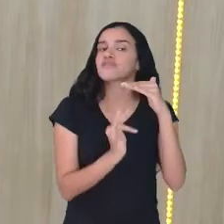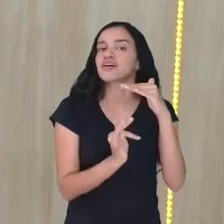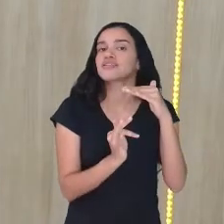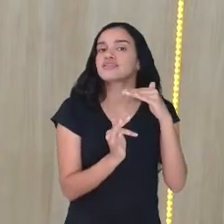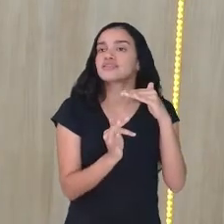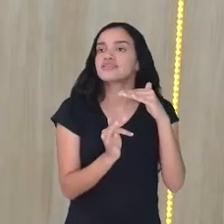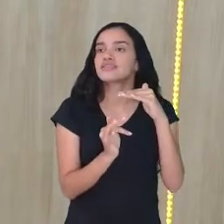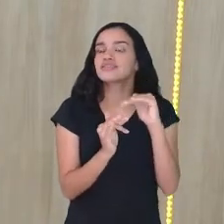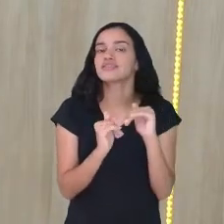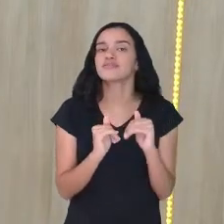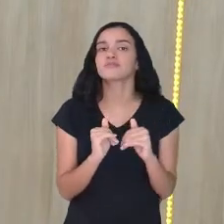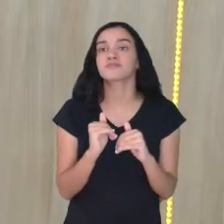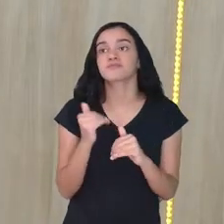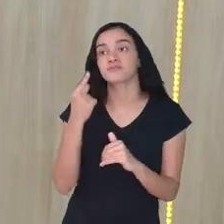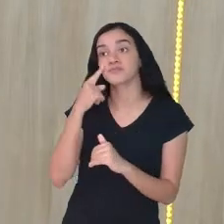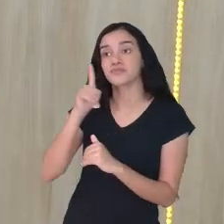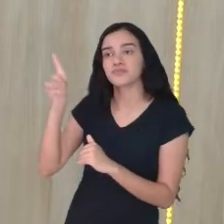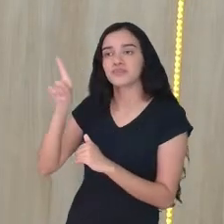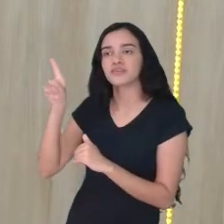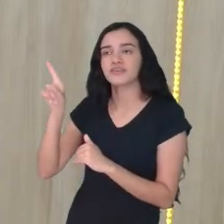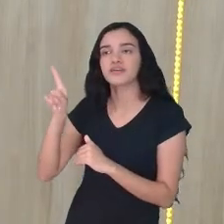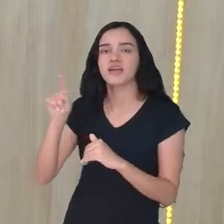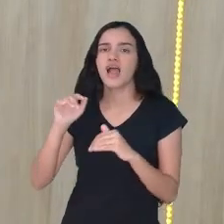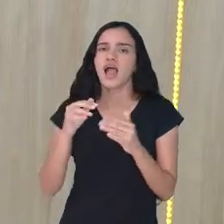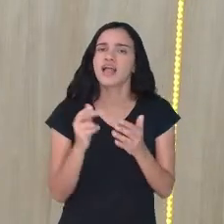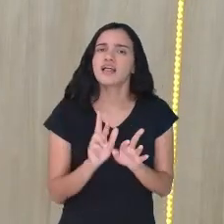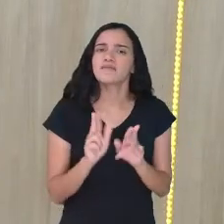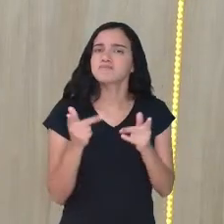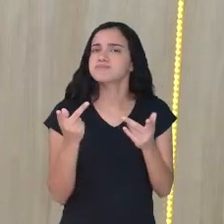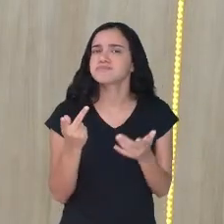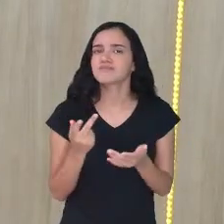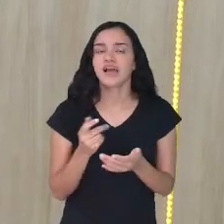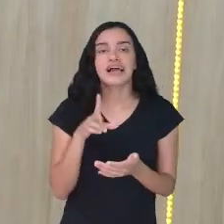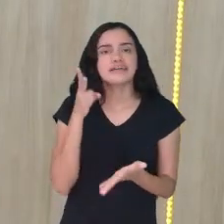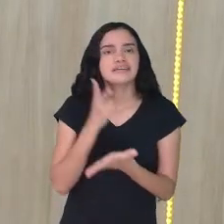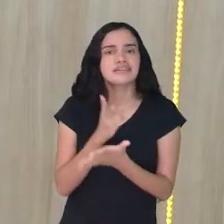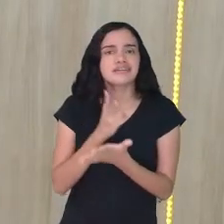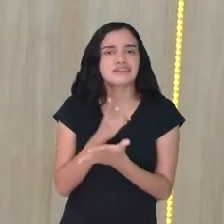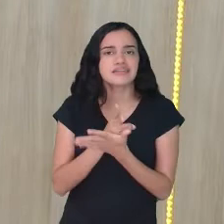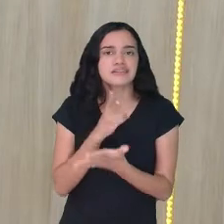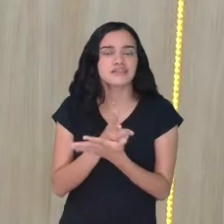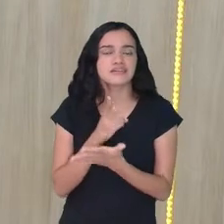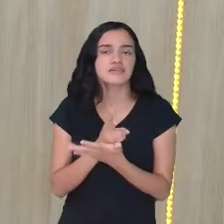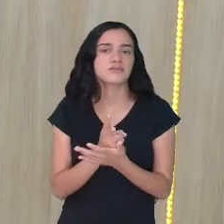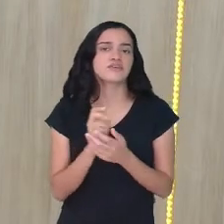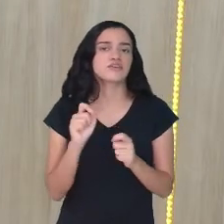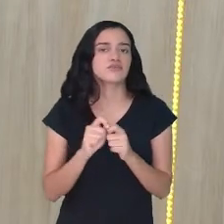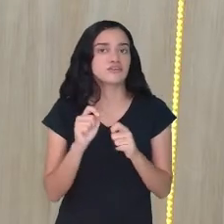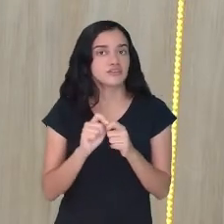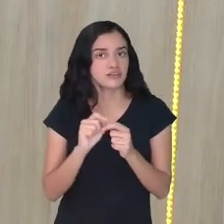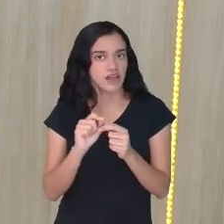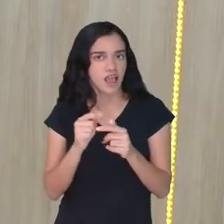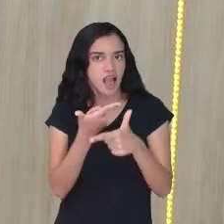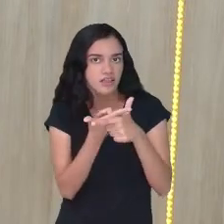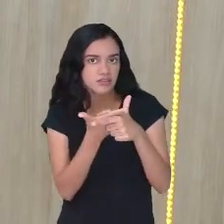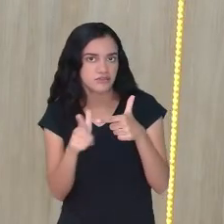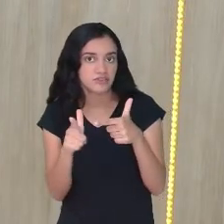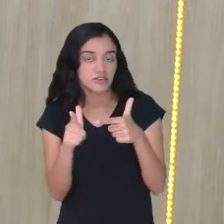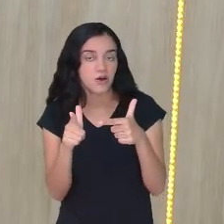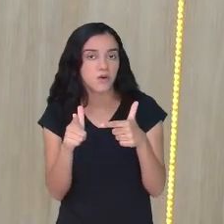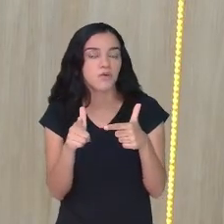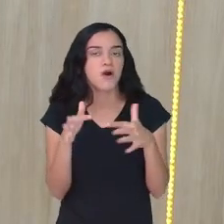uma dízima periódica. É um número que, sempre que eu fizer o algoritmo da divisão, não vai ter